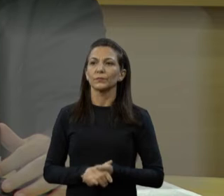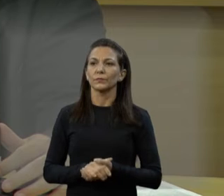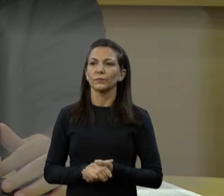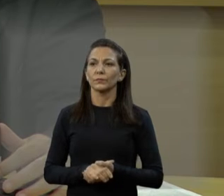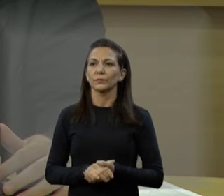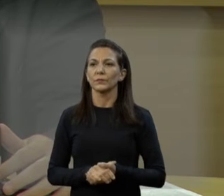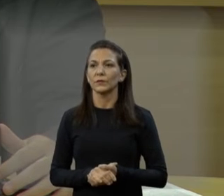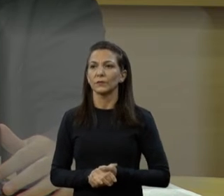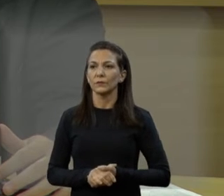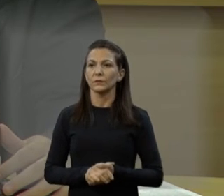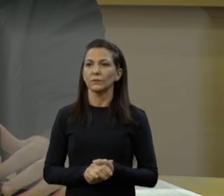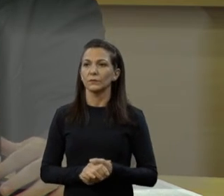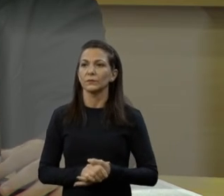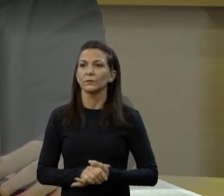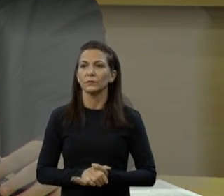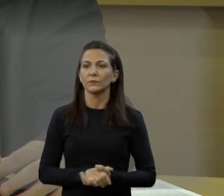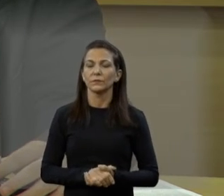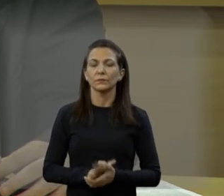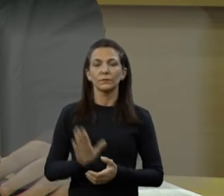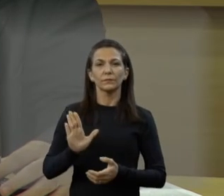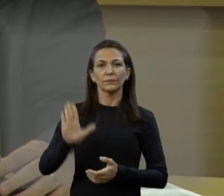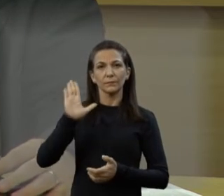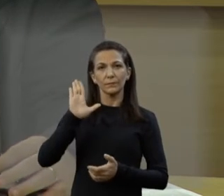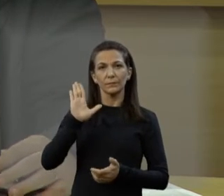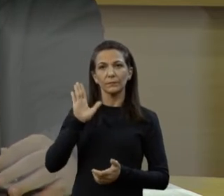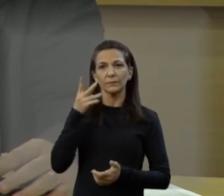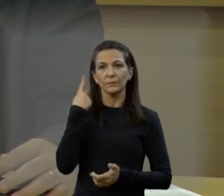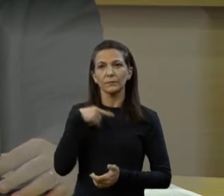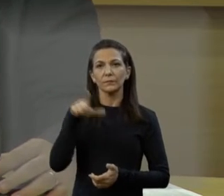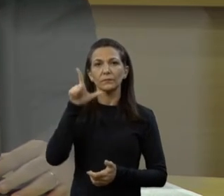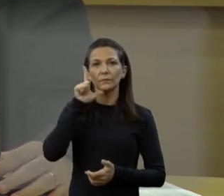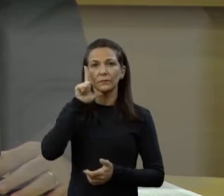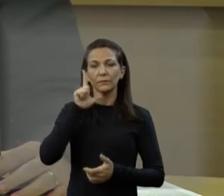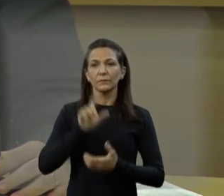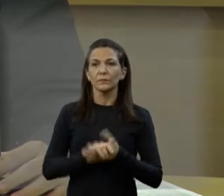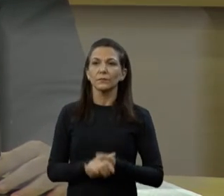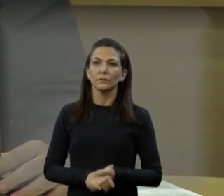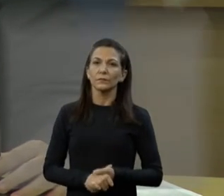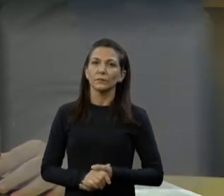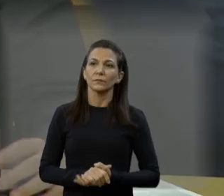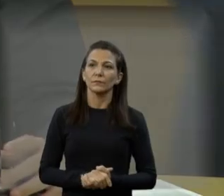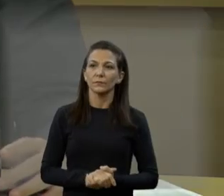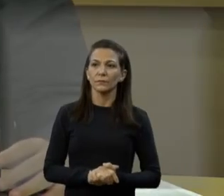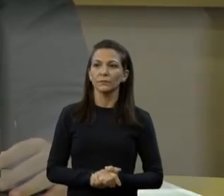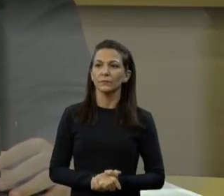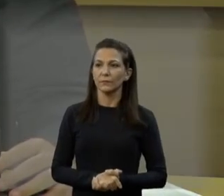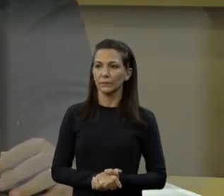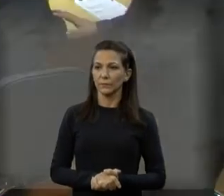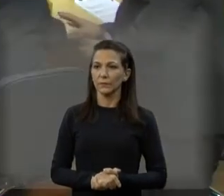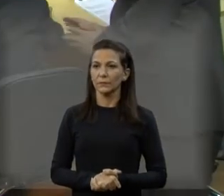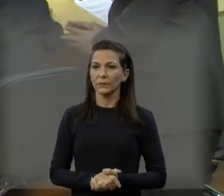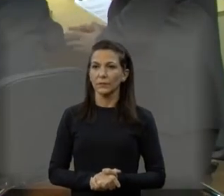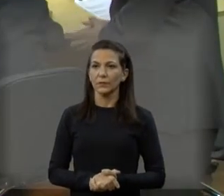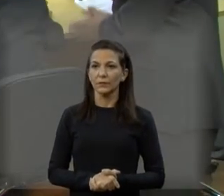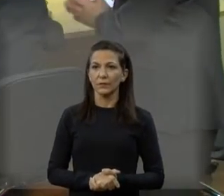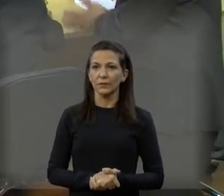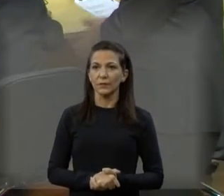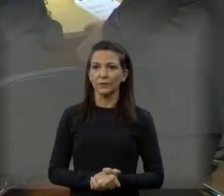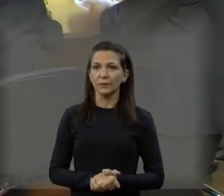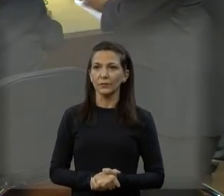a emenda é um com a palavra EA dor Lucas greco e consegue sim